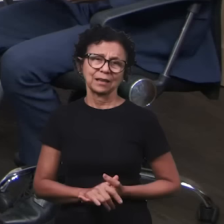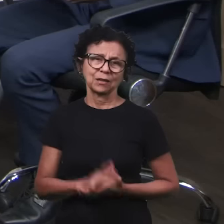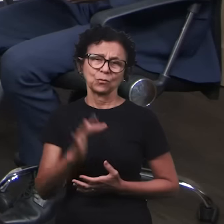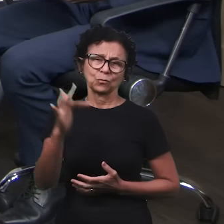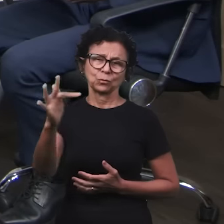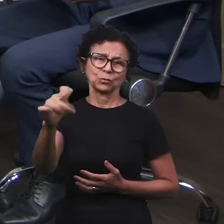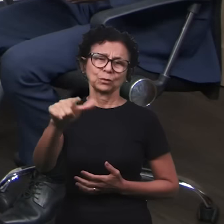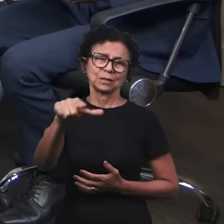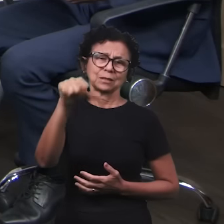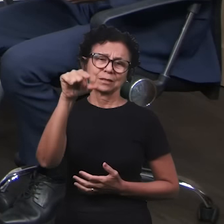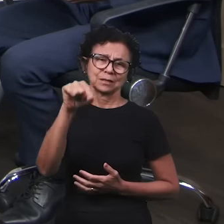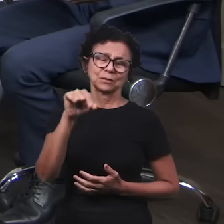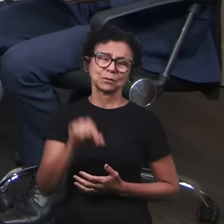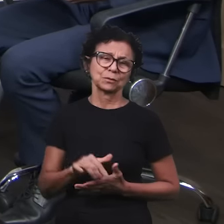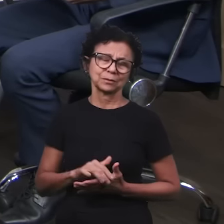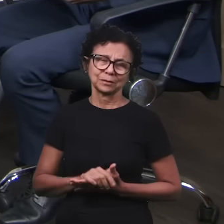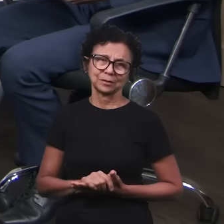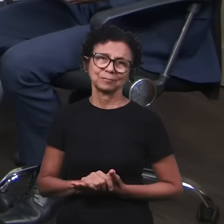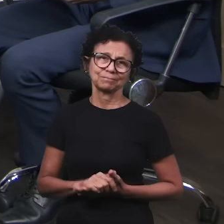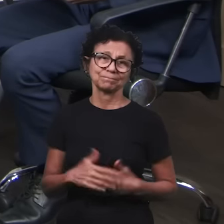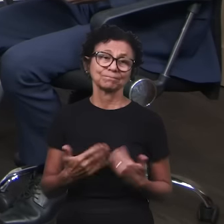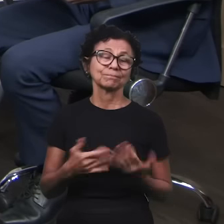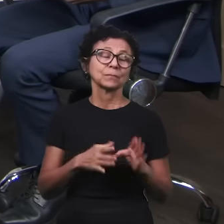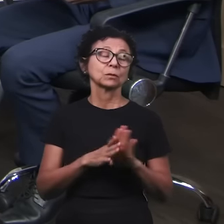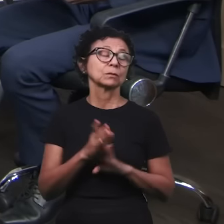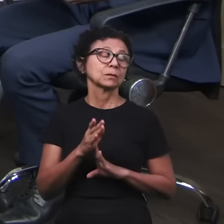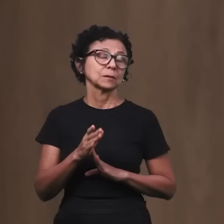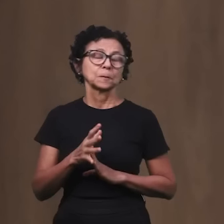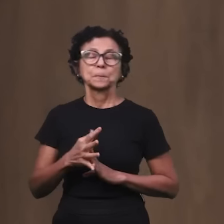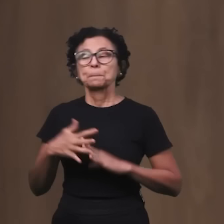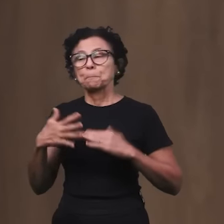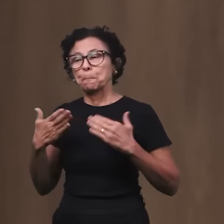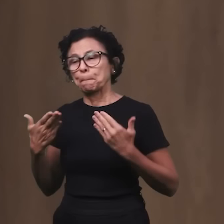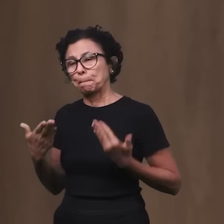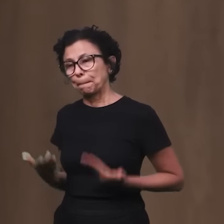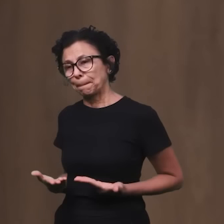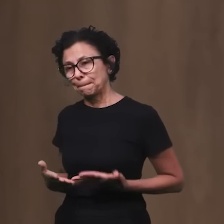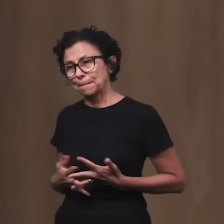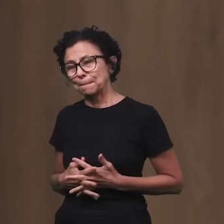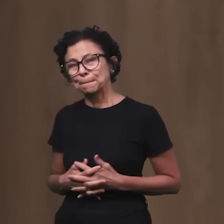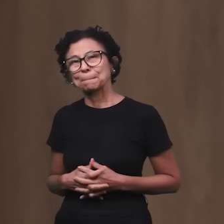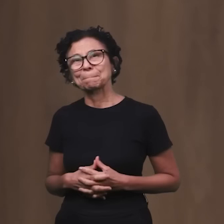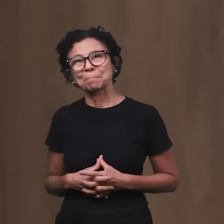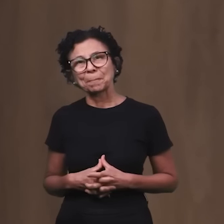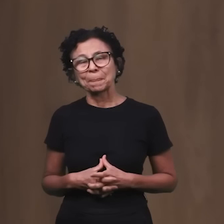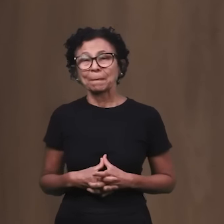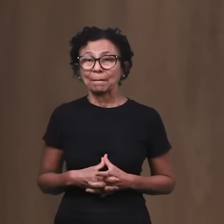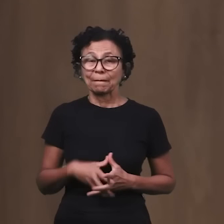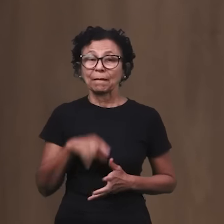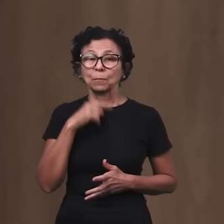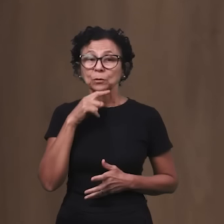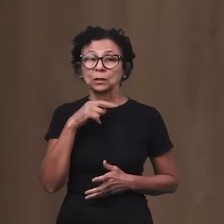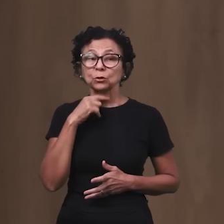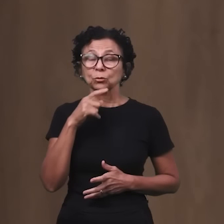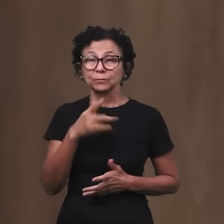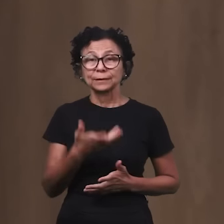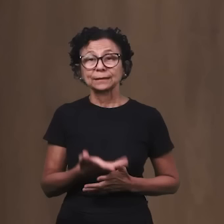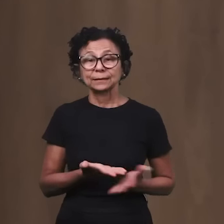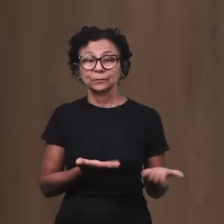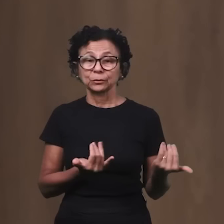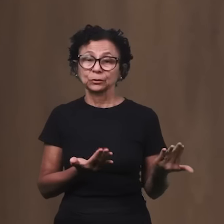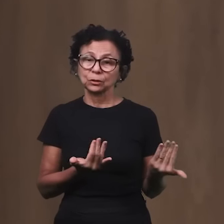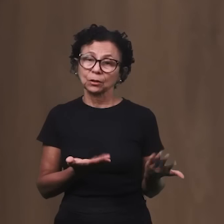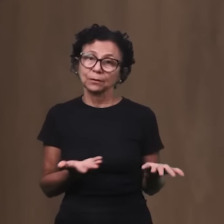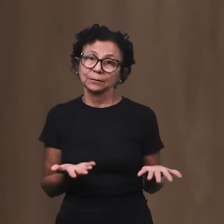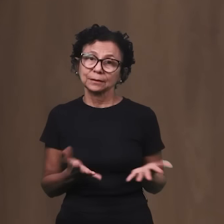está no radar. Qual o conselho que você dá para esse jovem? Então, é mesmo, é um mundo de incerteza do jovem, né? Porque ele está saindo